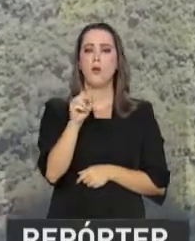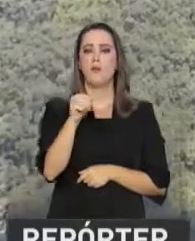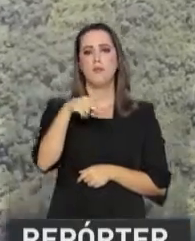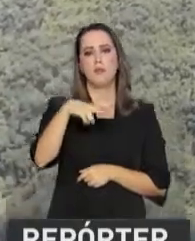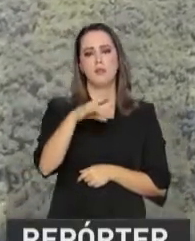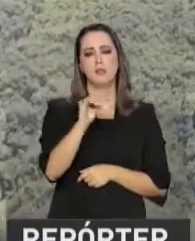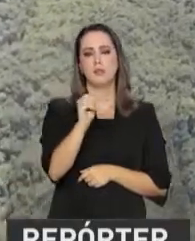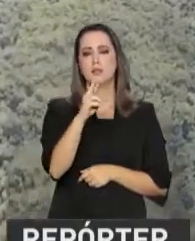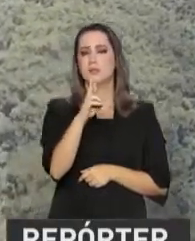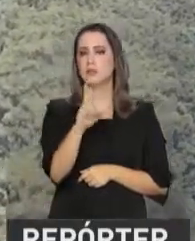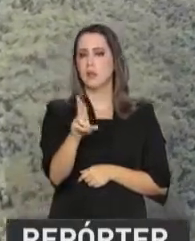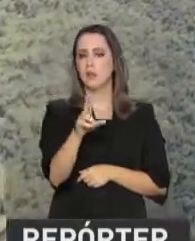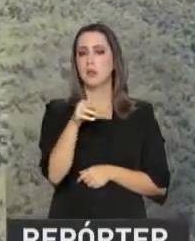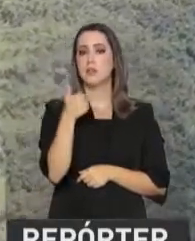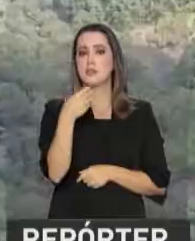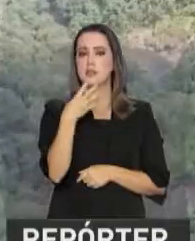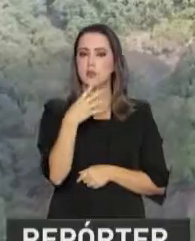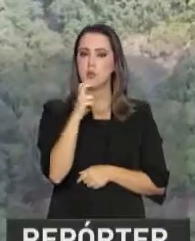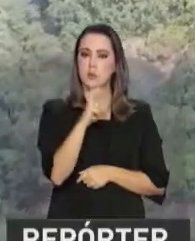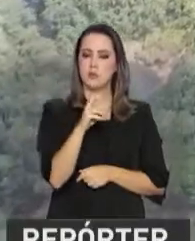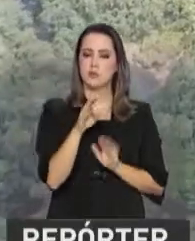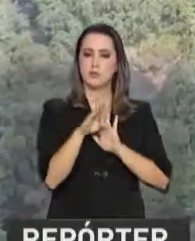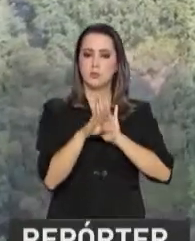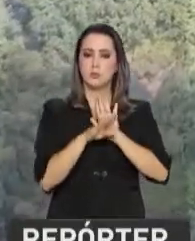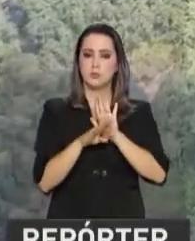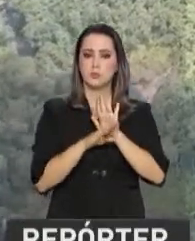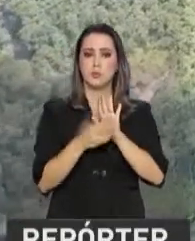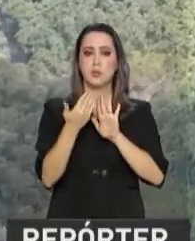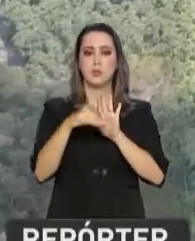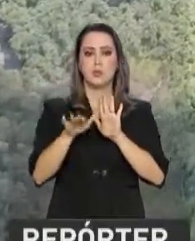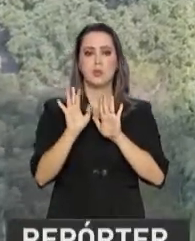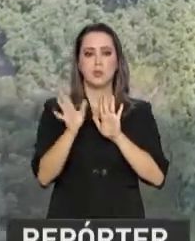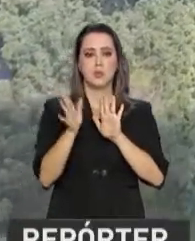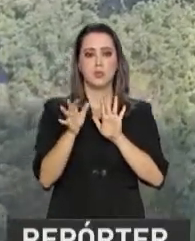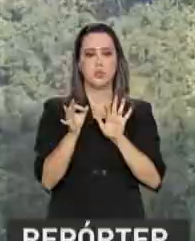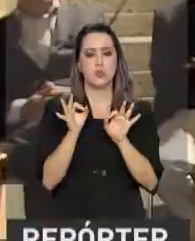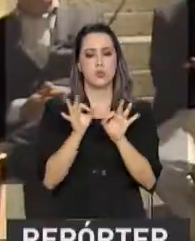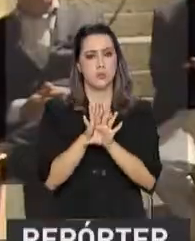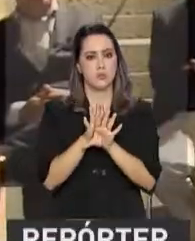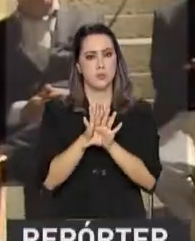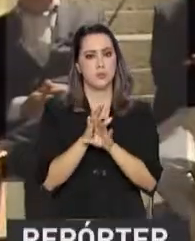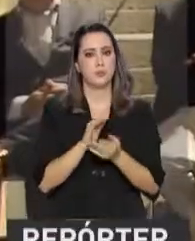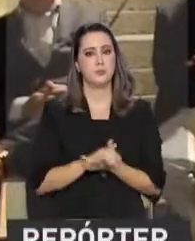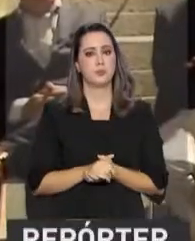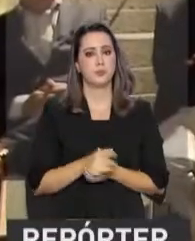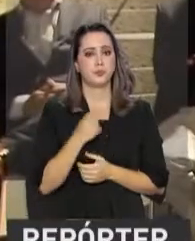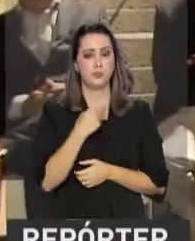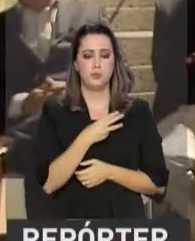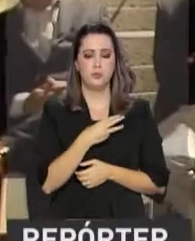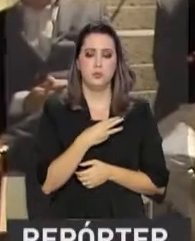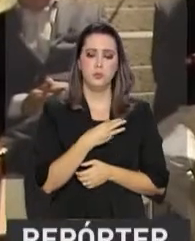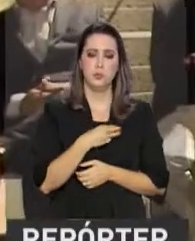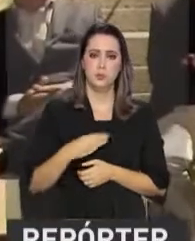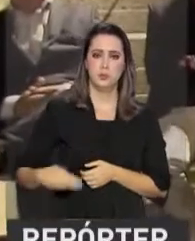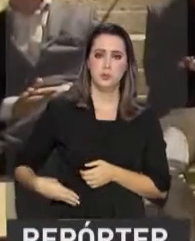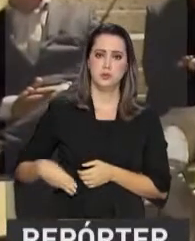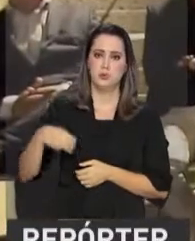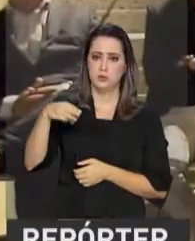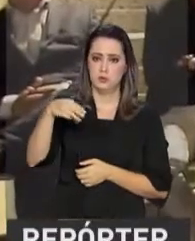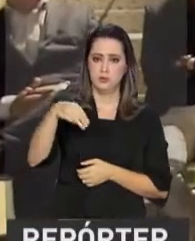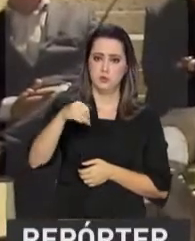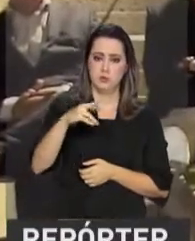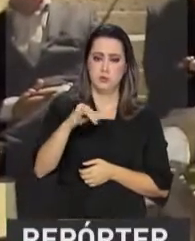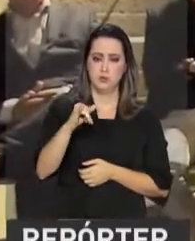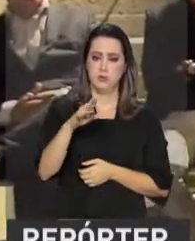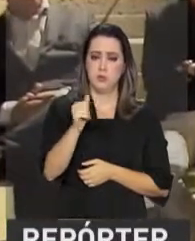145 programas qualificados, quase metade já concluídos e entregues. Segundo o ministro Moreira Franco, muitos